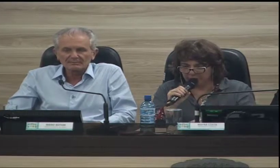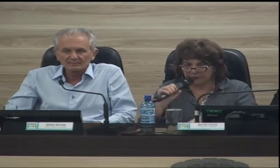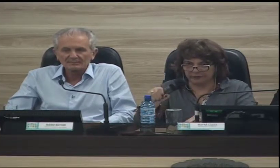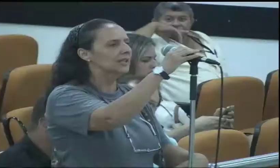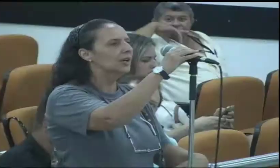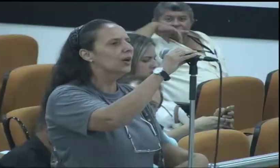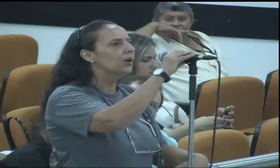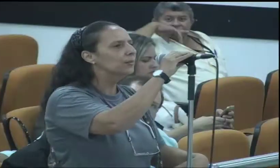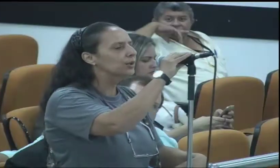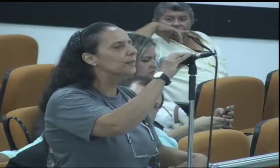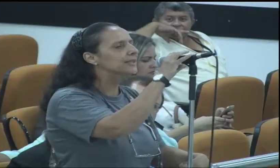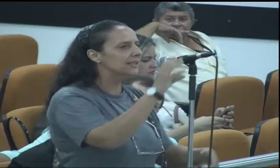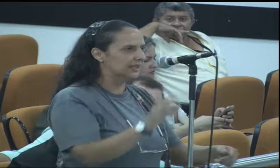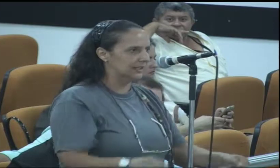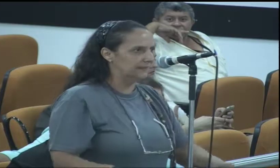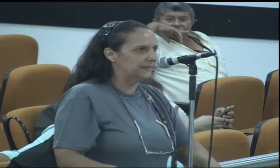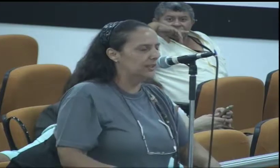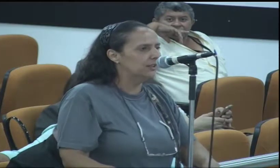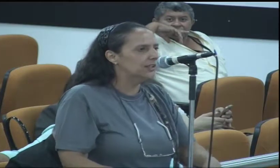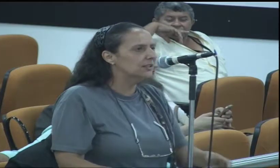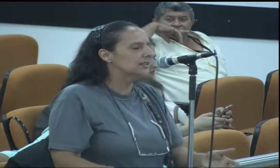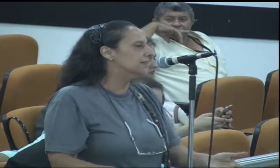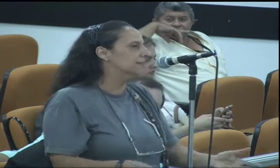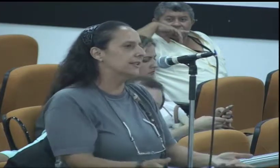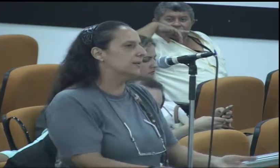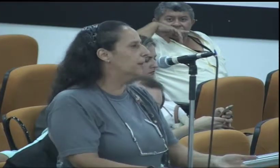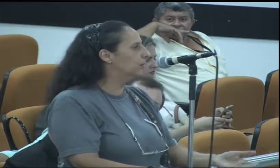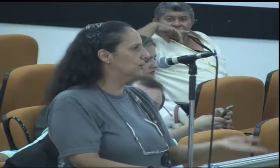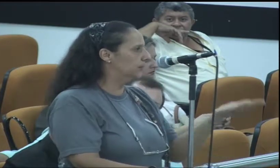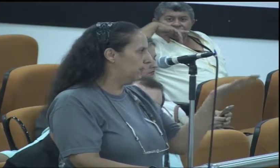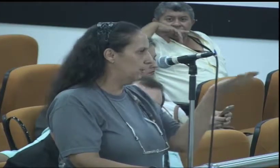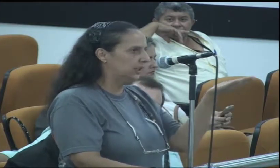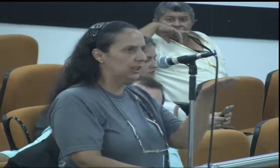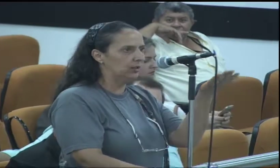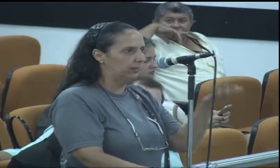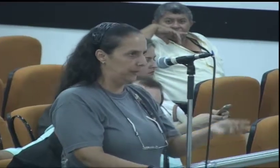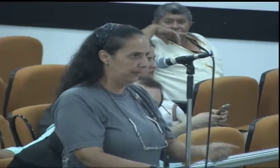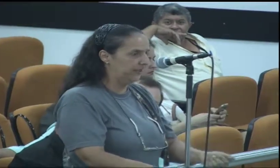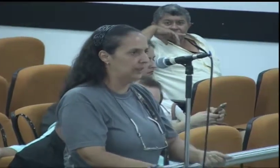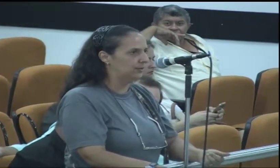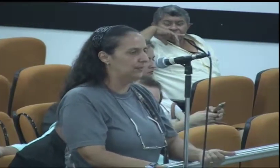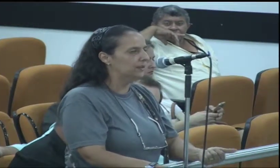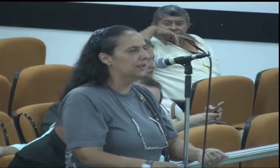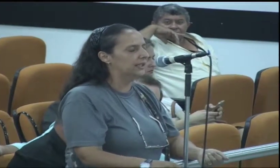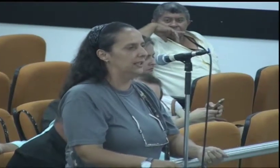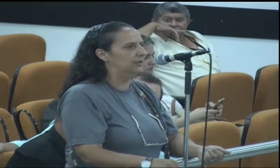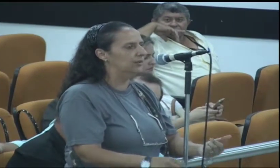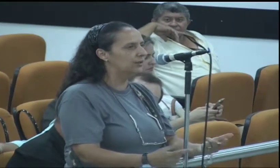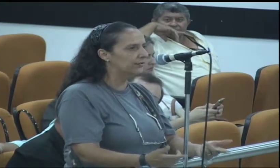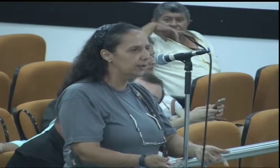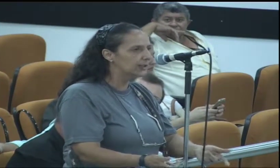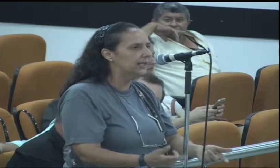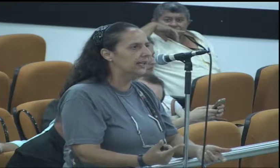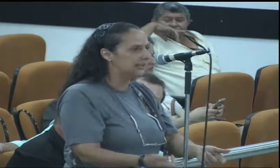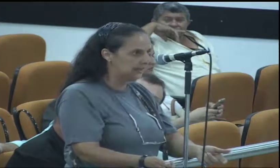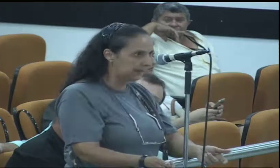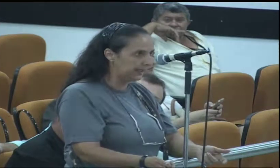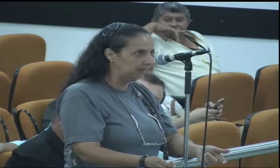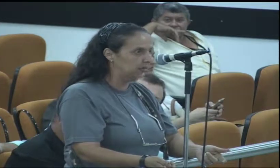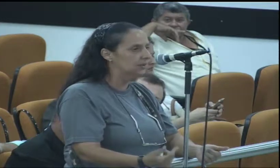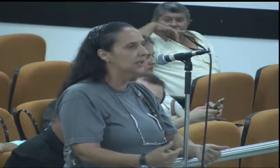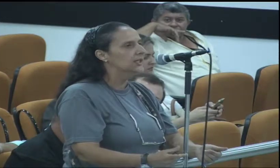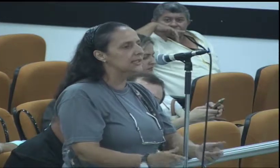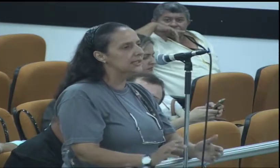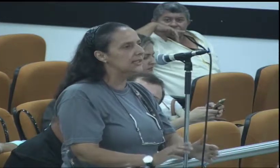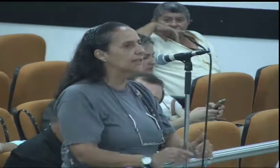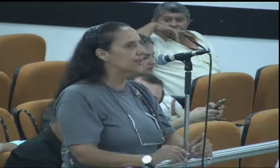favor. Meu nome é Adriana. Eu queria fazer uma pergunta para o Rodrigo ou para o prefeito, pelo seguinte: o senhor falou de